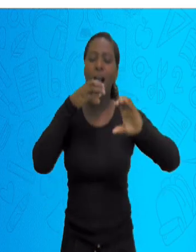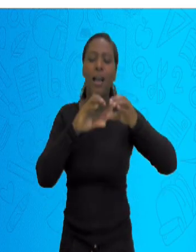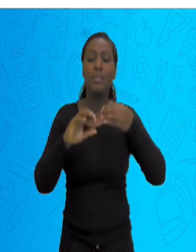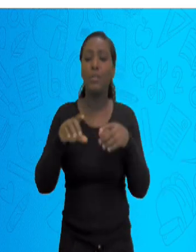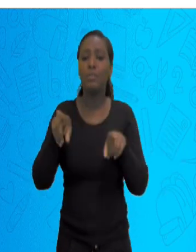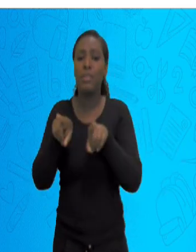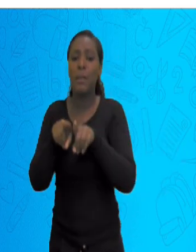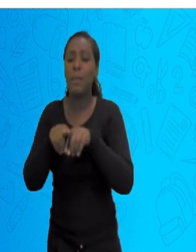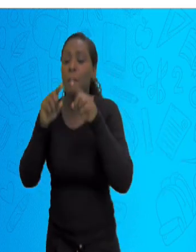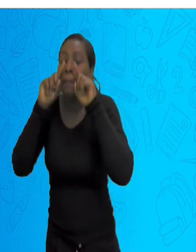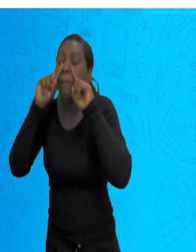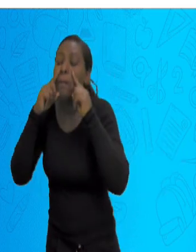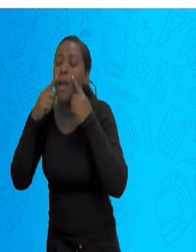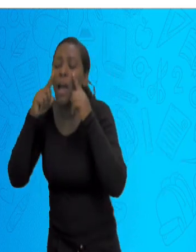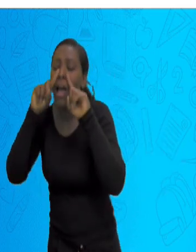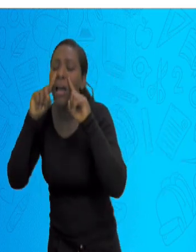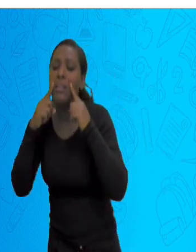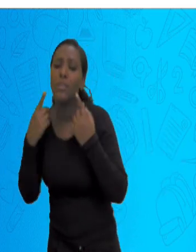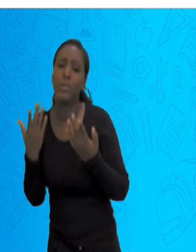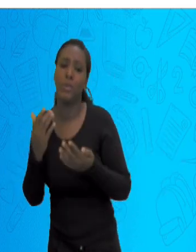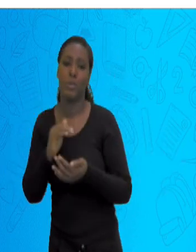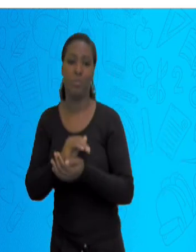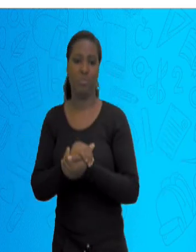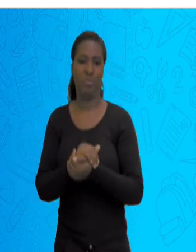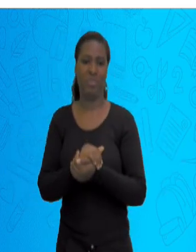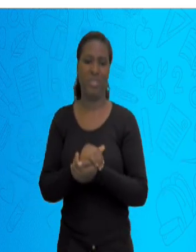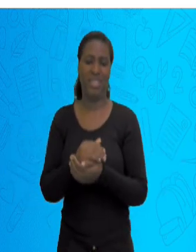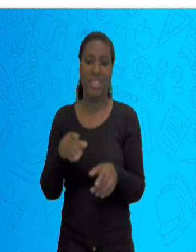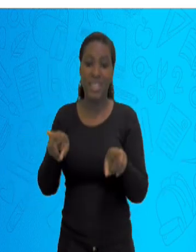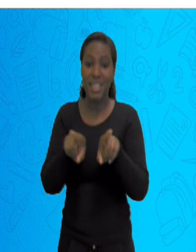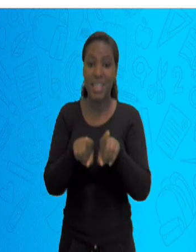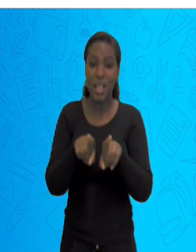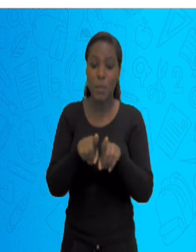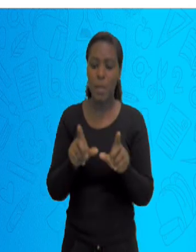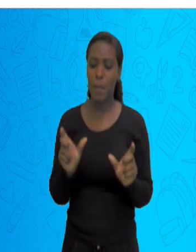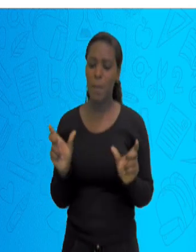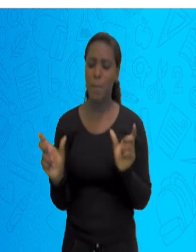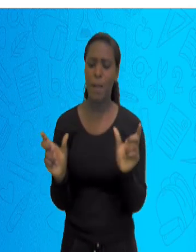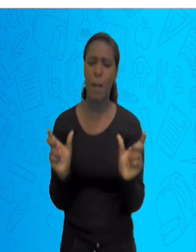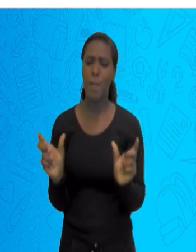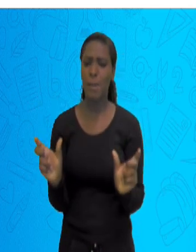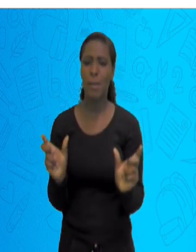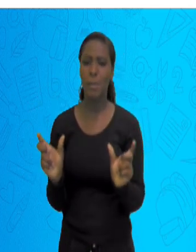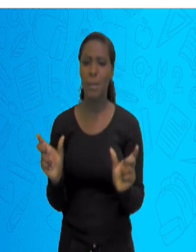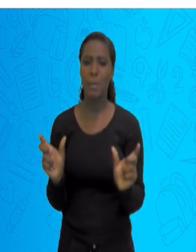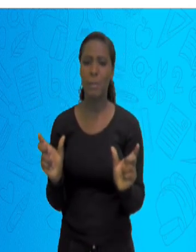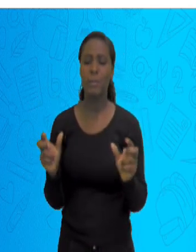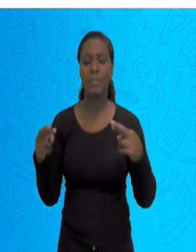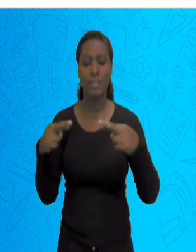Depois, procure, não é mesmo? Com